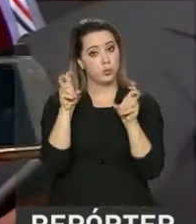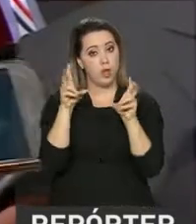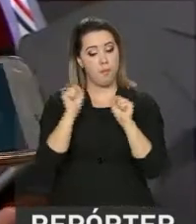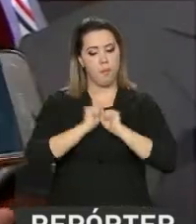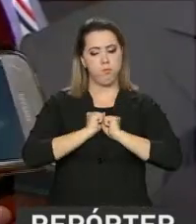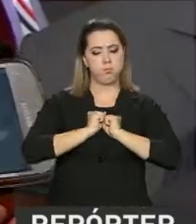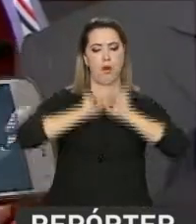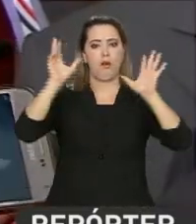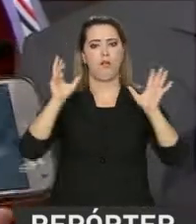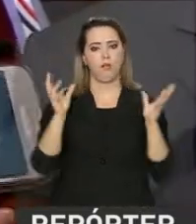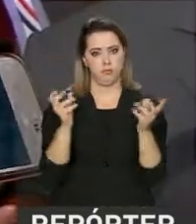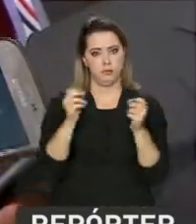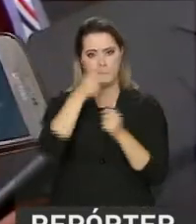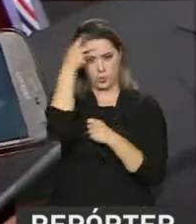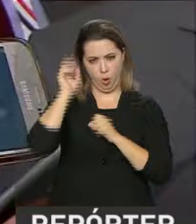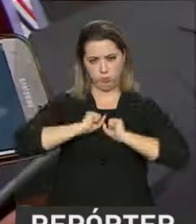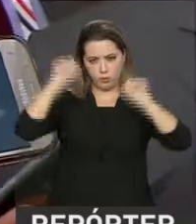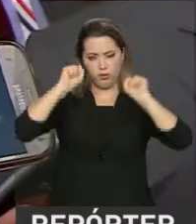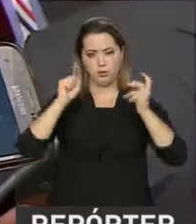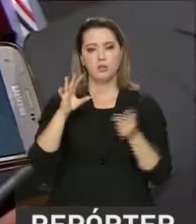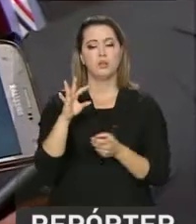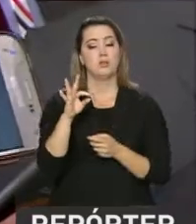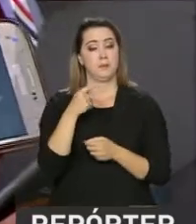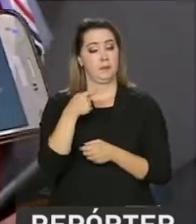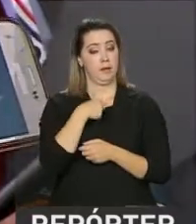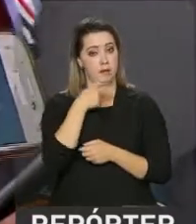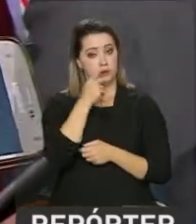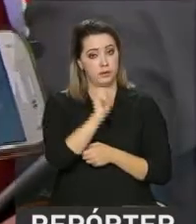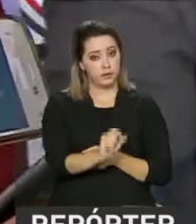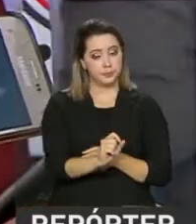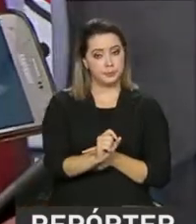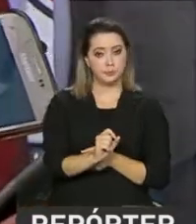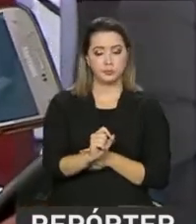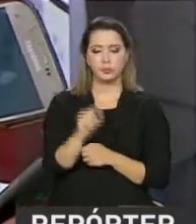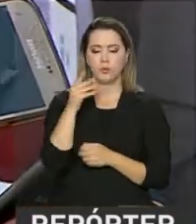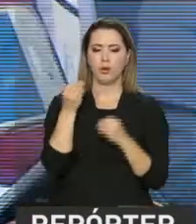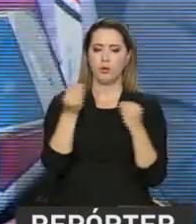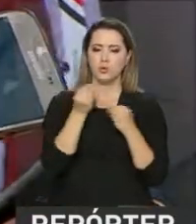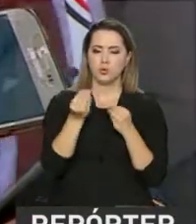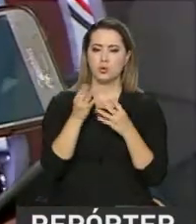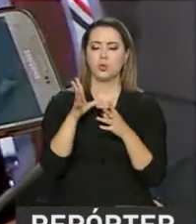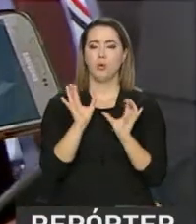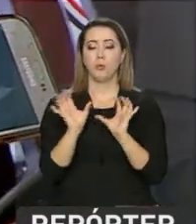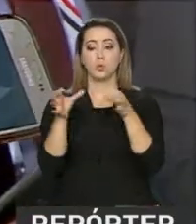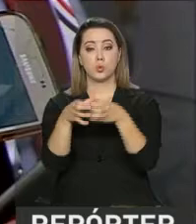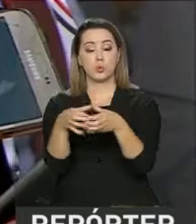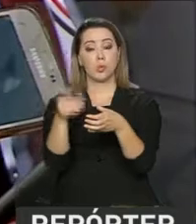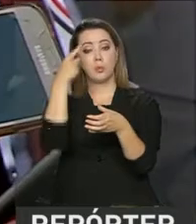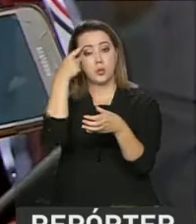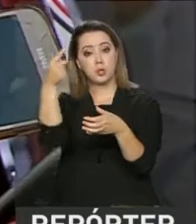não havia dito, no capítulo terrorismo, nós falamos de uma, eu particularmente falei, da tentativa de fazer com que as